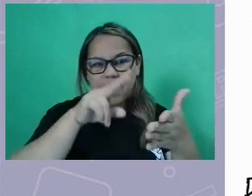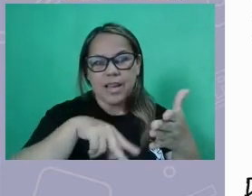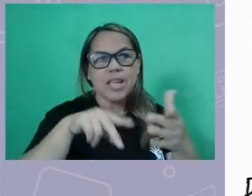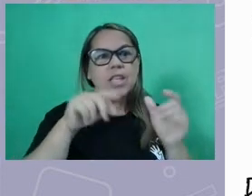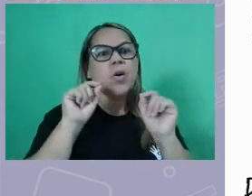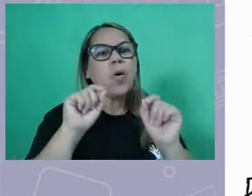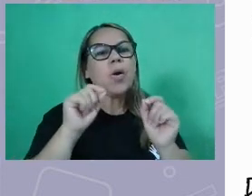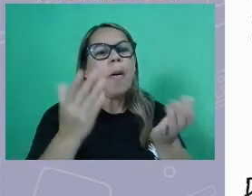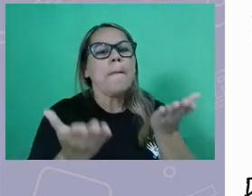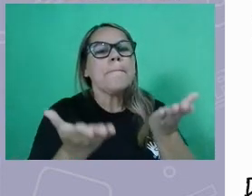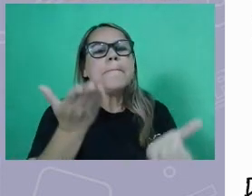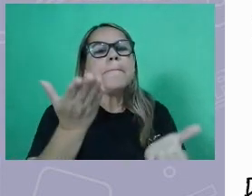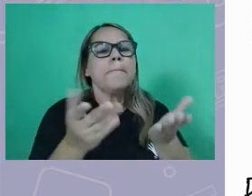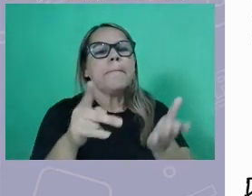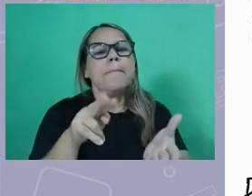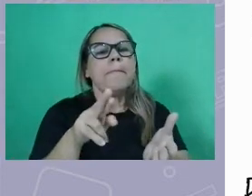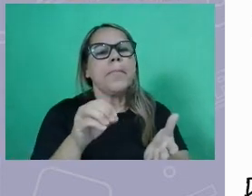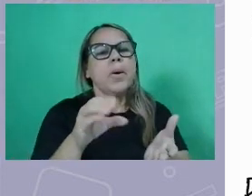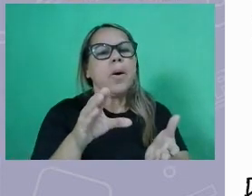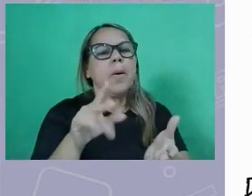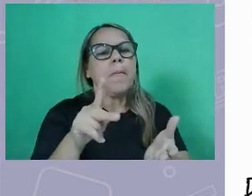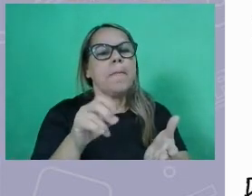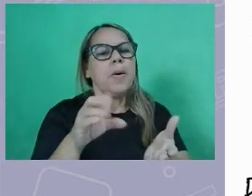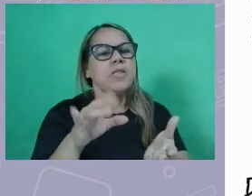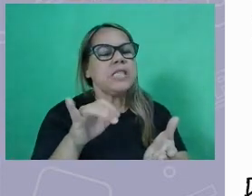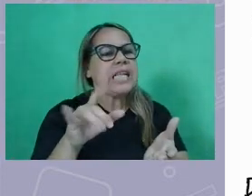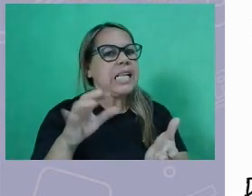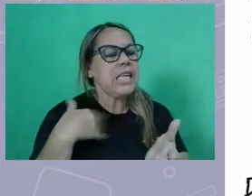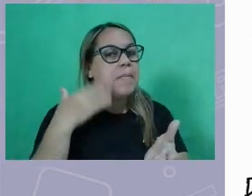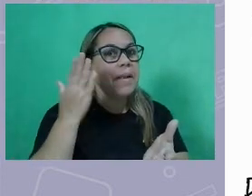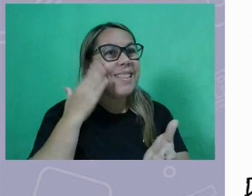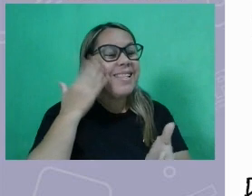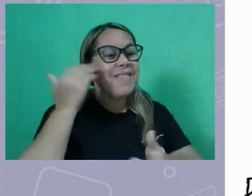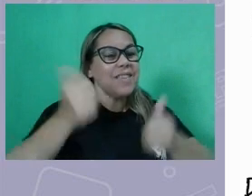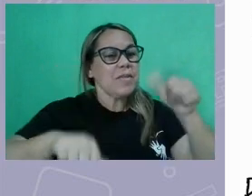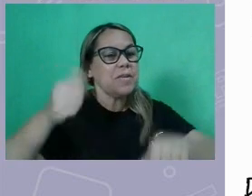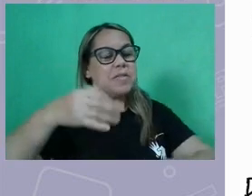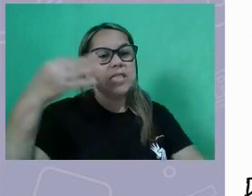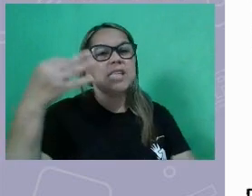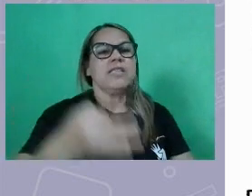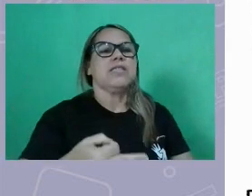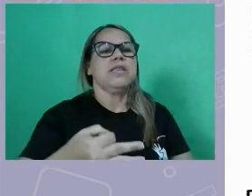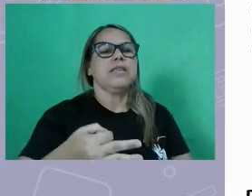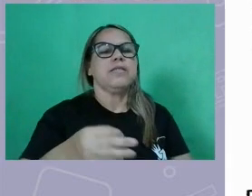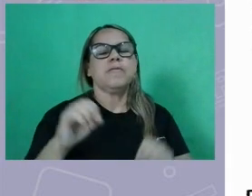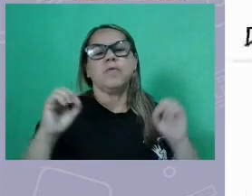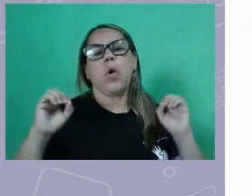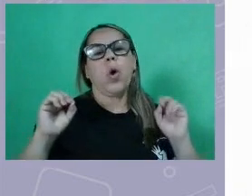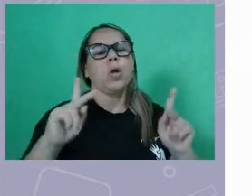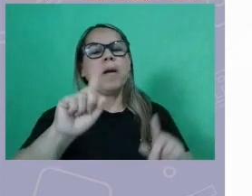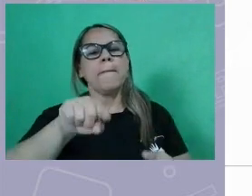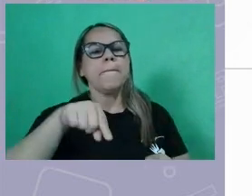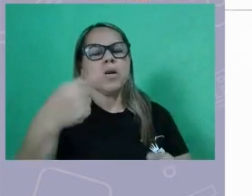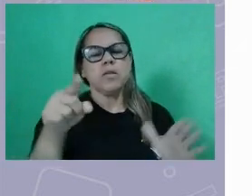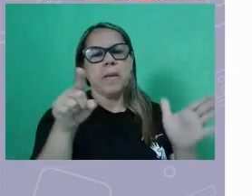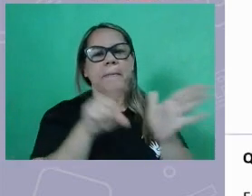proporcionalidade pra fazer a análise correta de cada um dos itens ótimo próxima questão